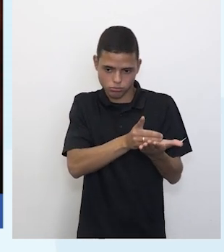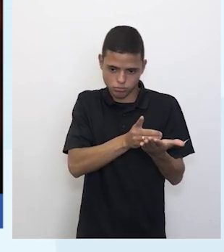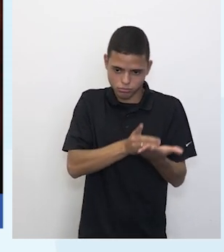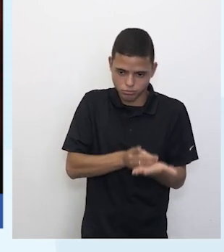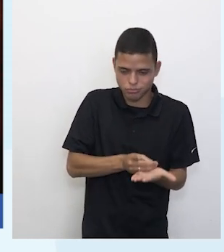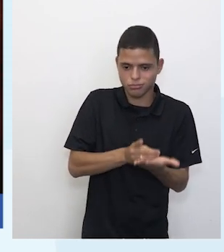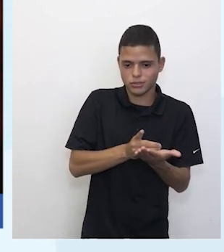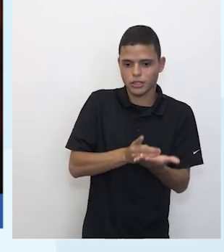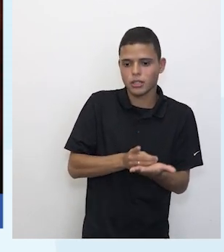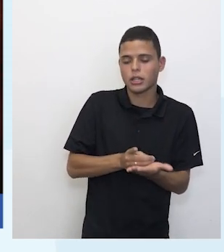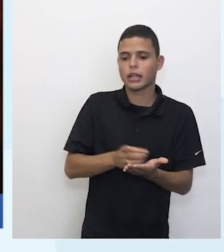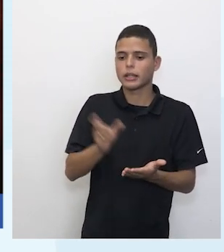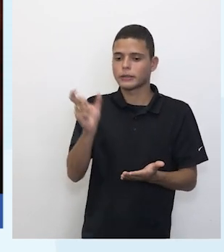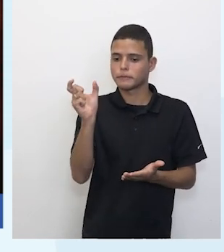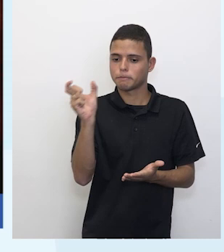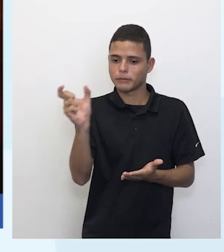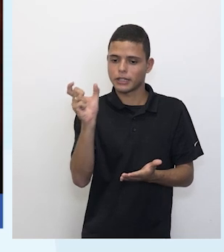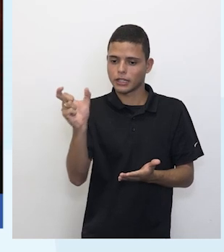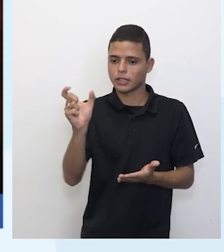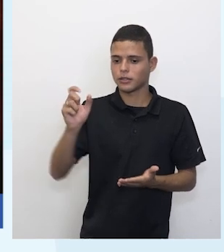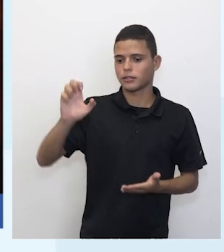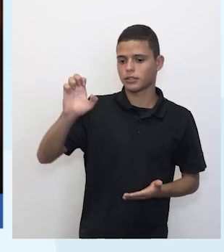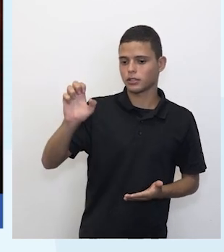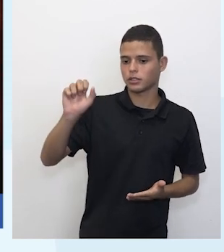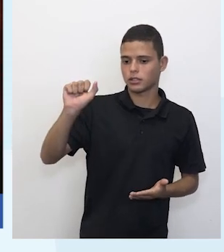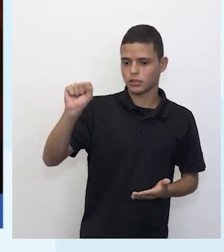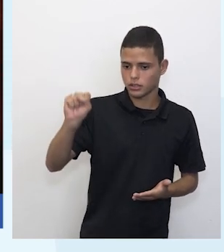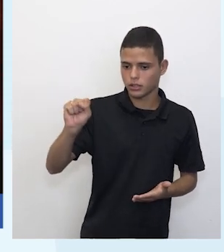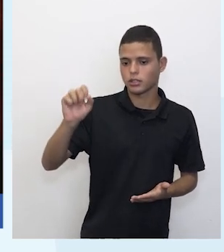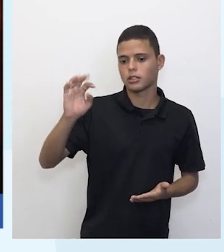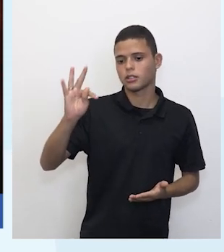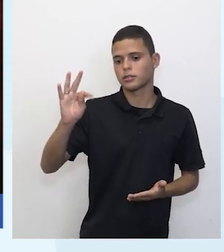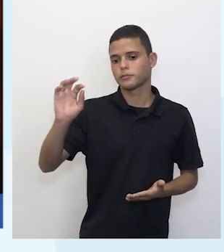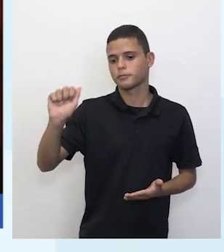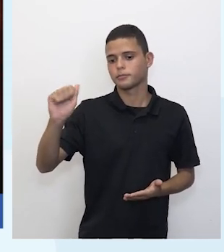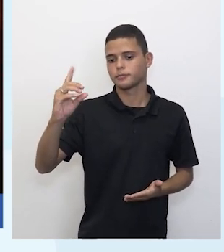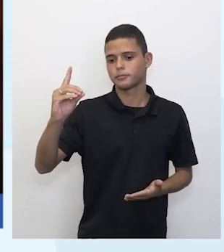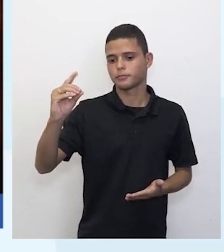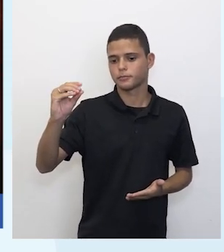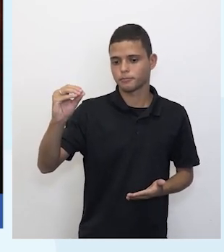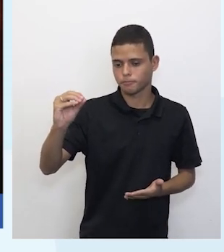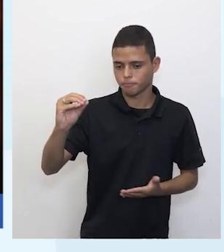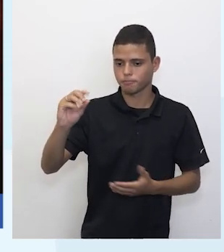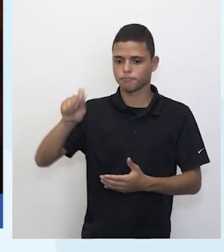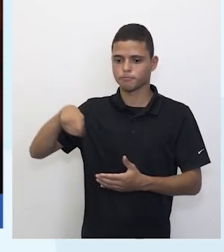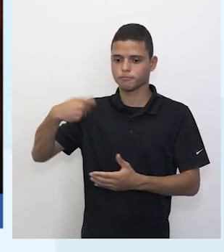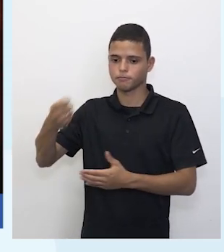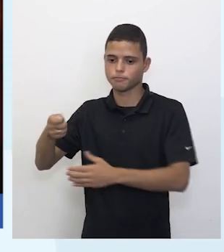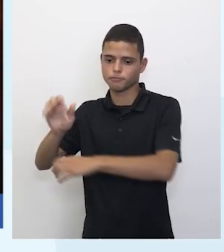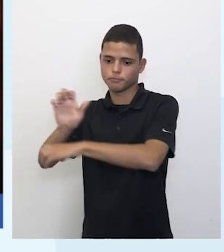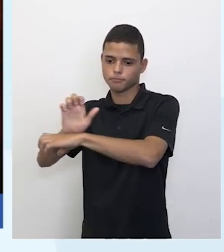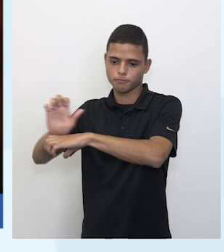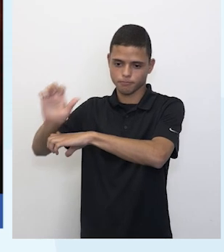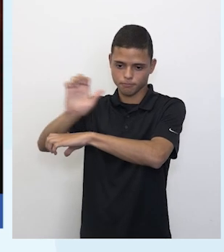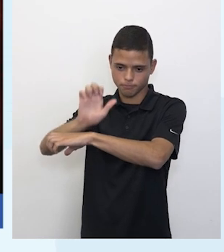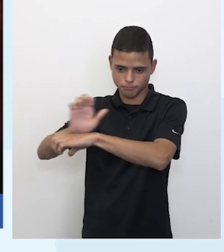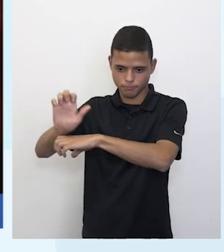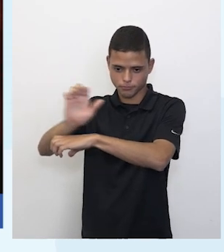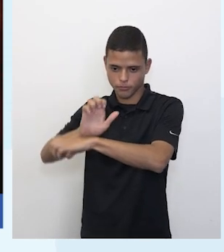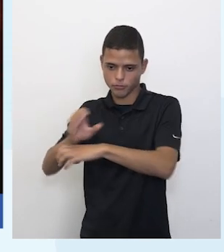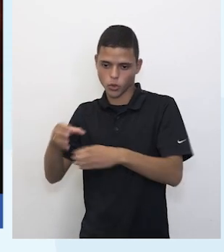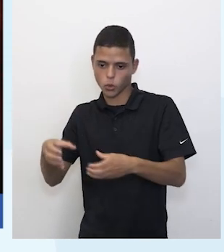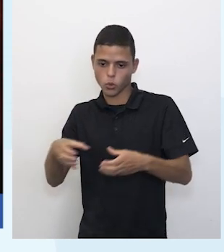da palavra Estado, com E maiúsculo, para se referir a esse conjunto organizado, né?